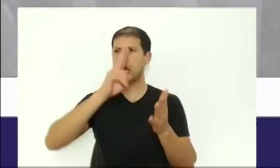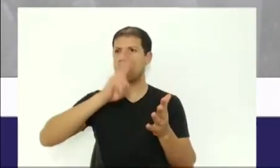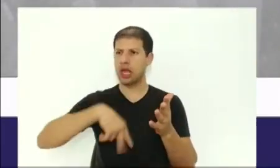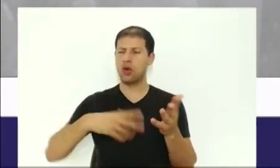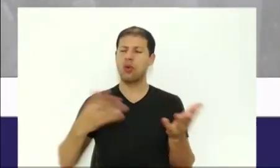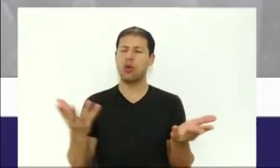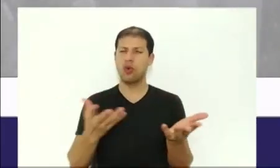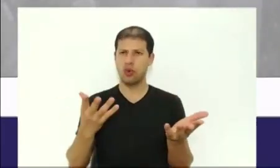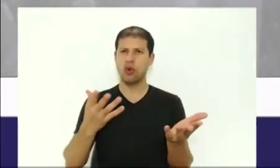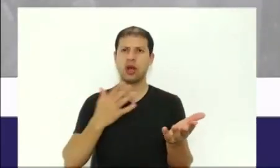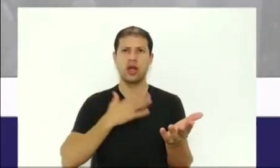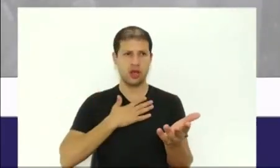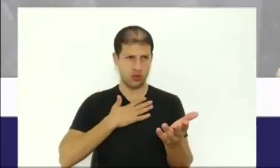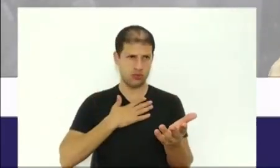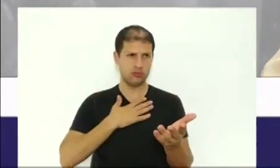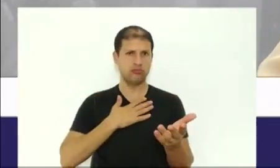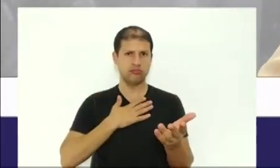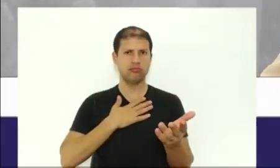mim.